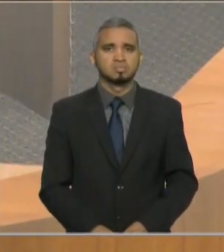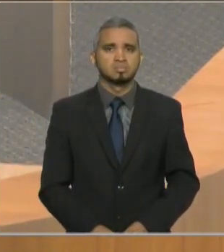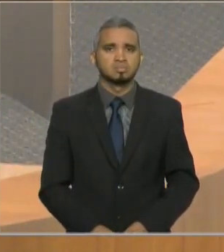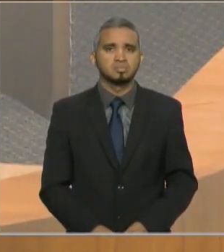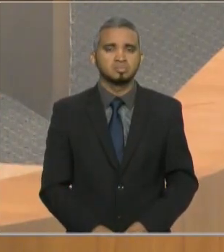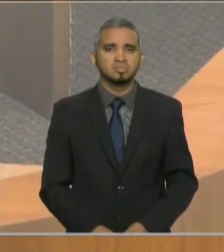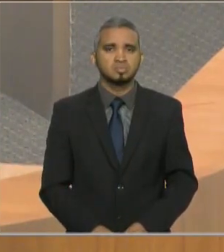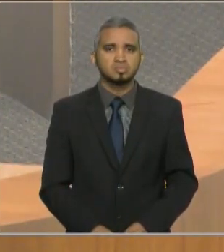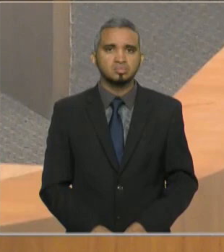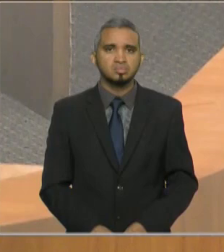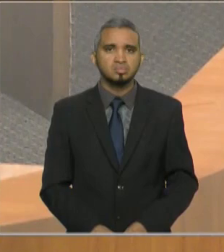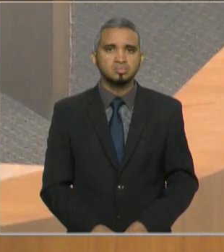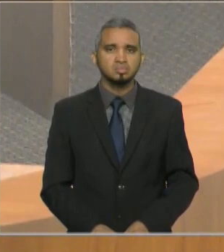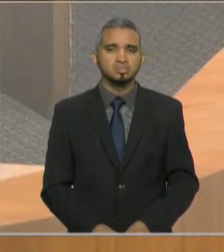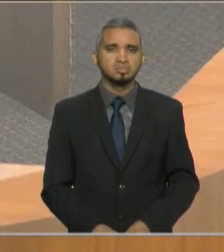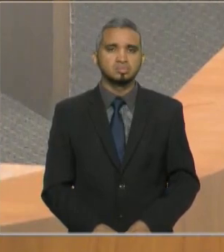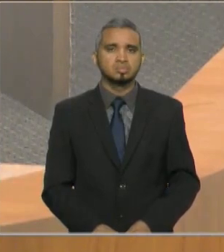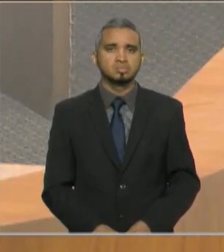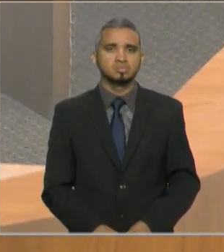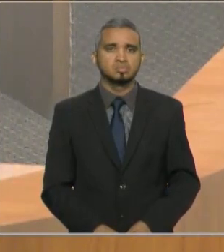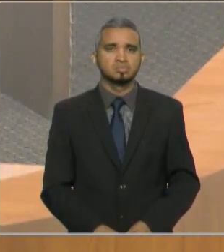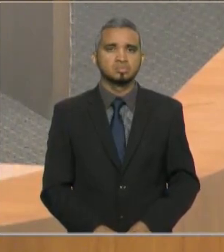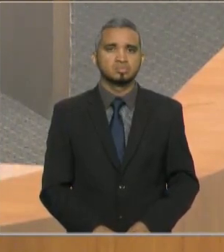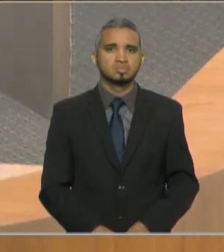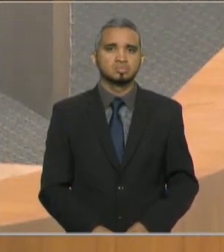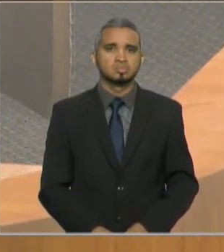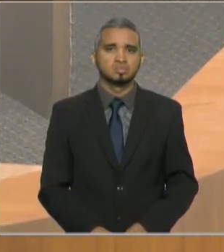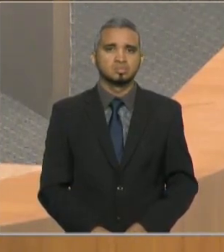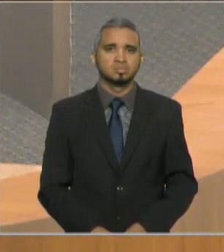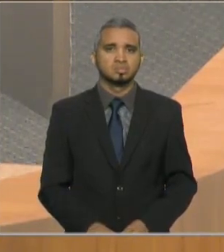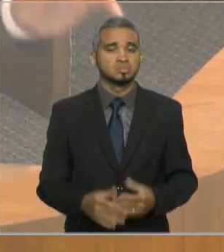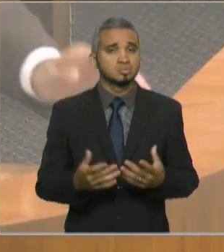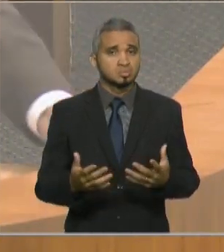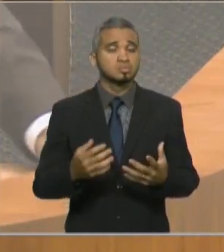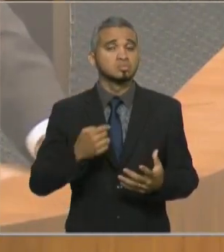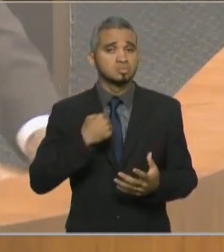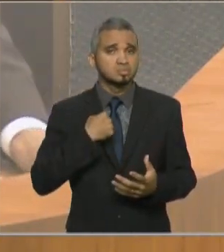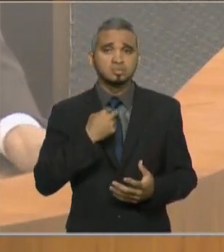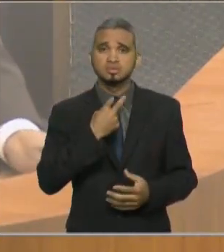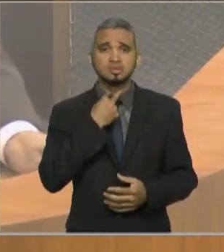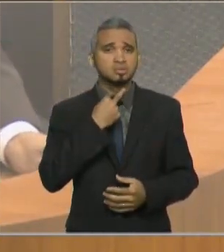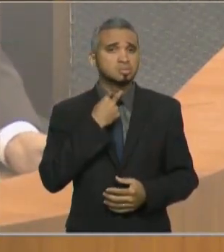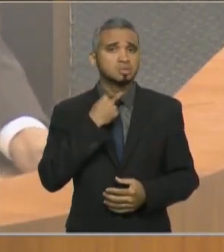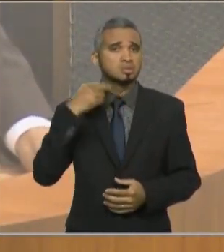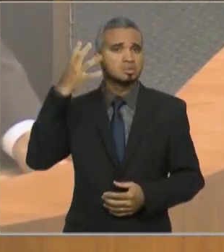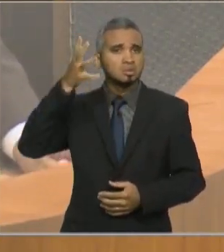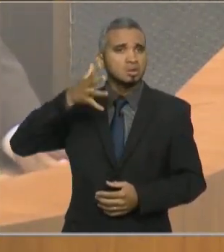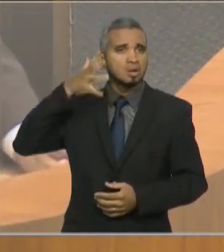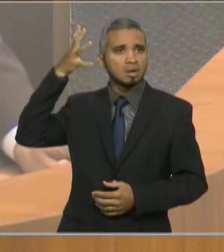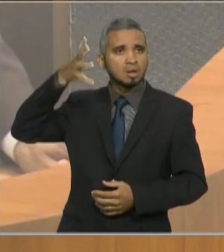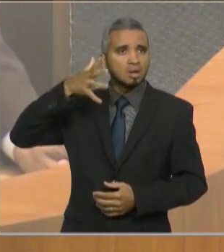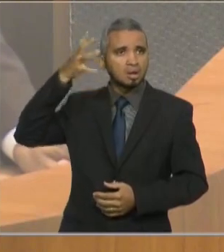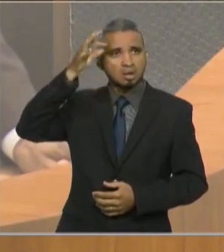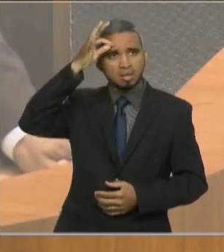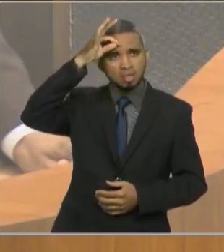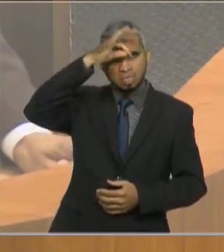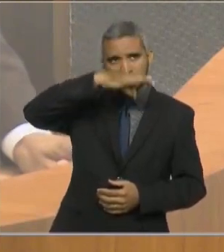esse pronunciamento, e não pode passar despercebido, deputado Vinícius